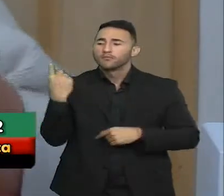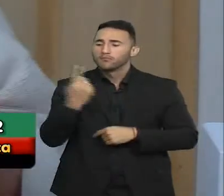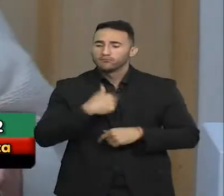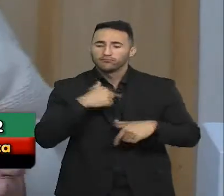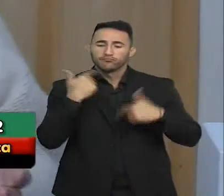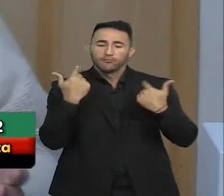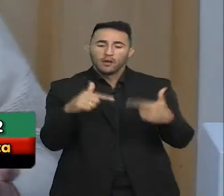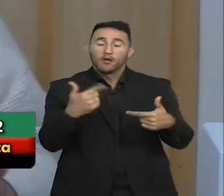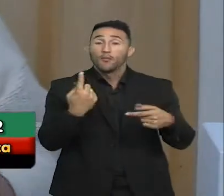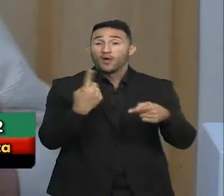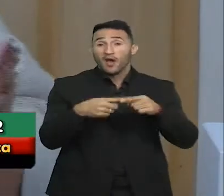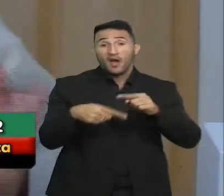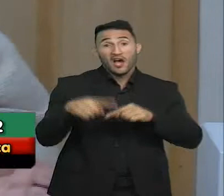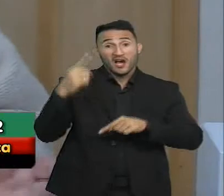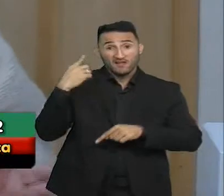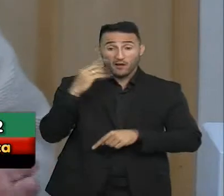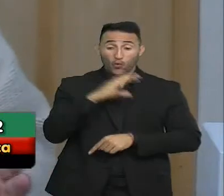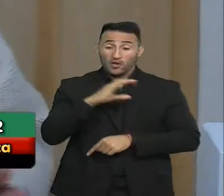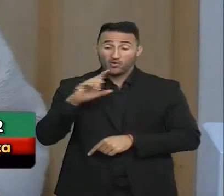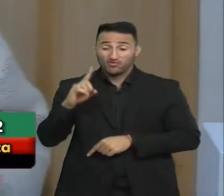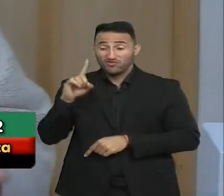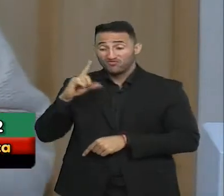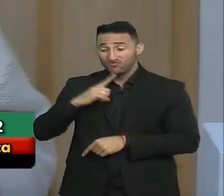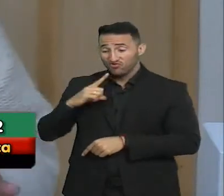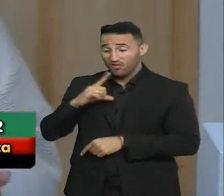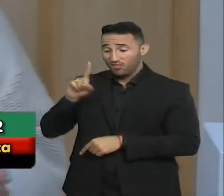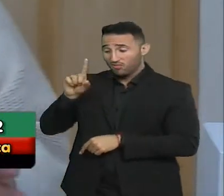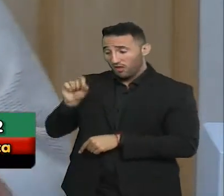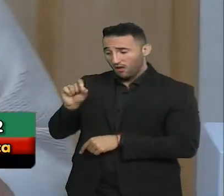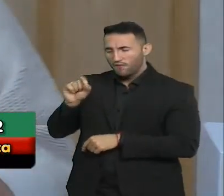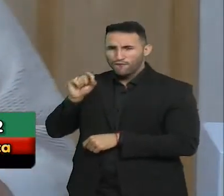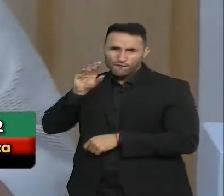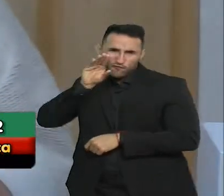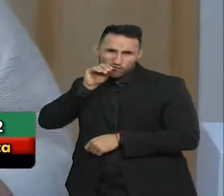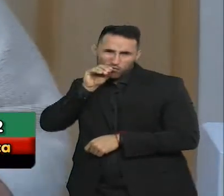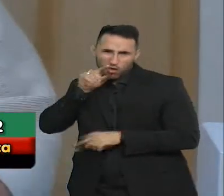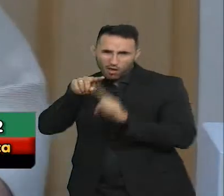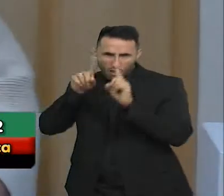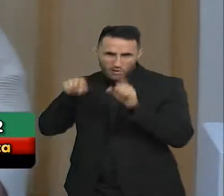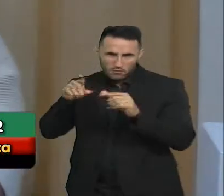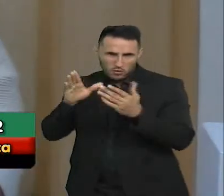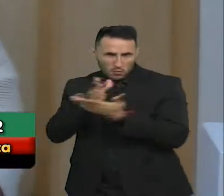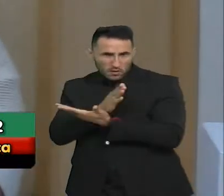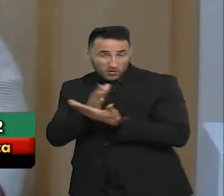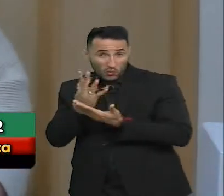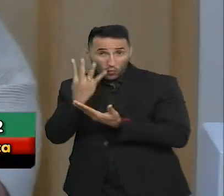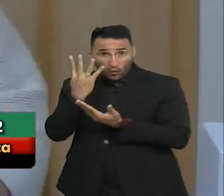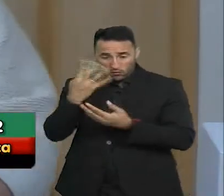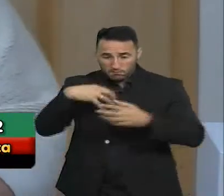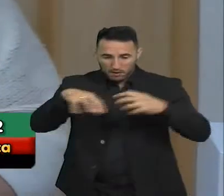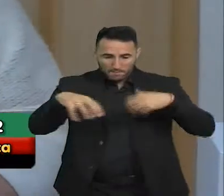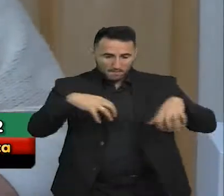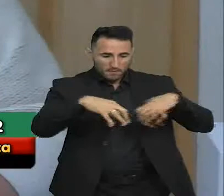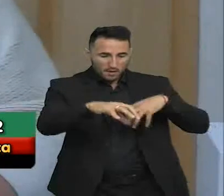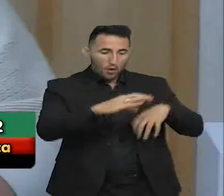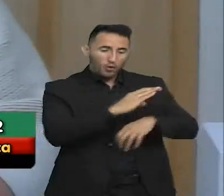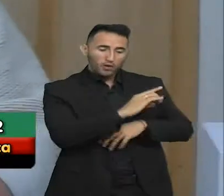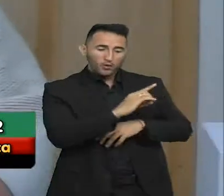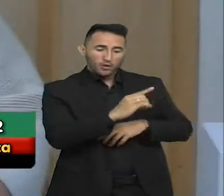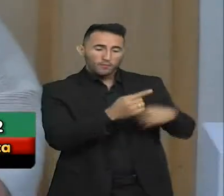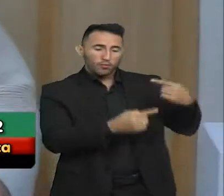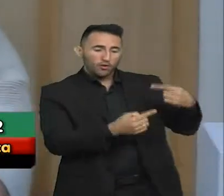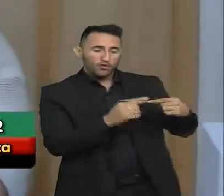uma coordenadoria com 10 funcionários, aproximado, 10, 12 funcionários, com 4 segmentos. Então, era coordenadoria de política